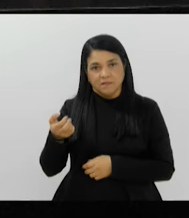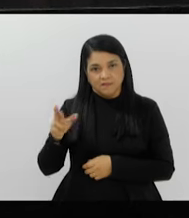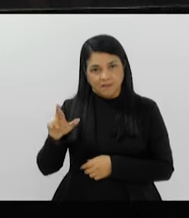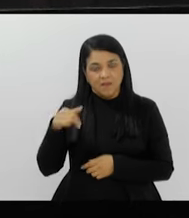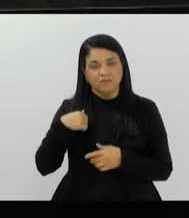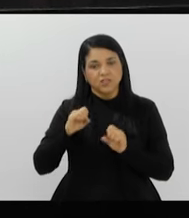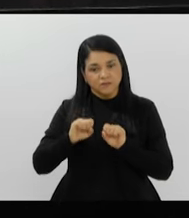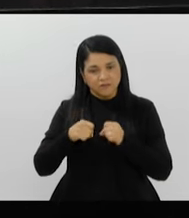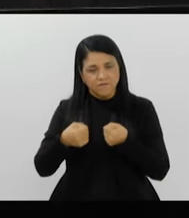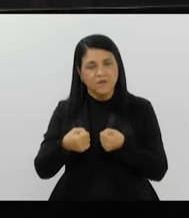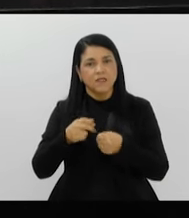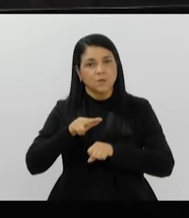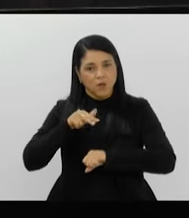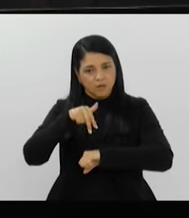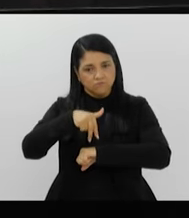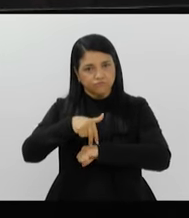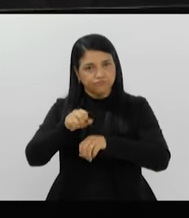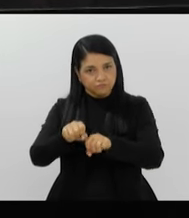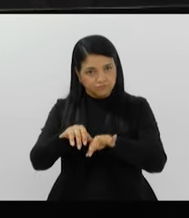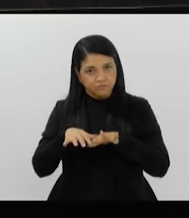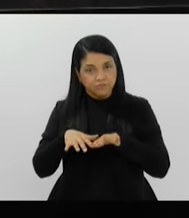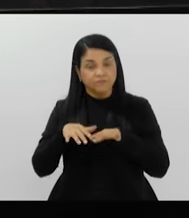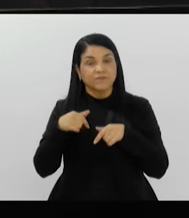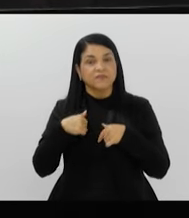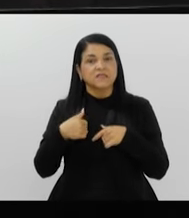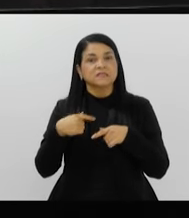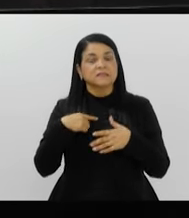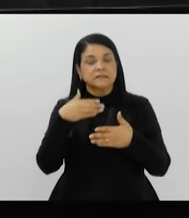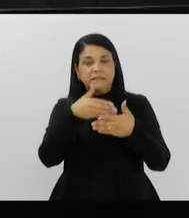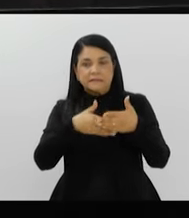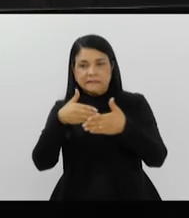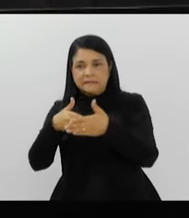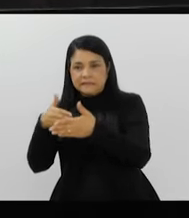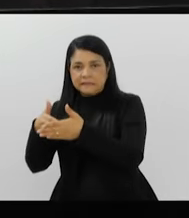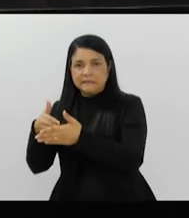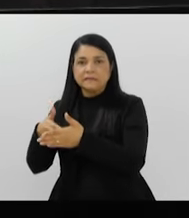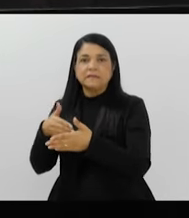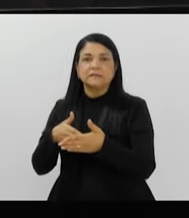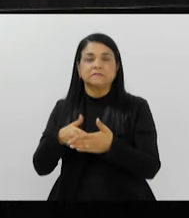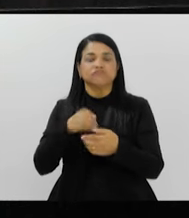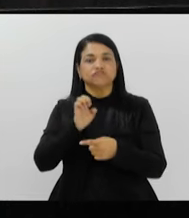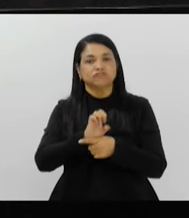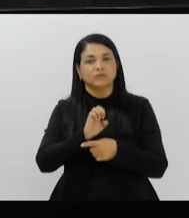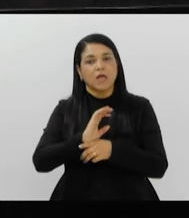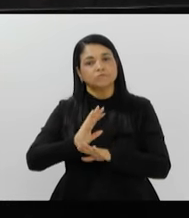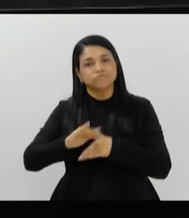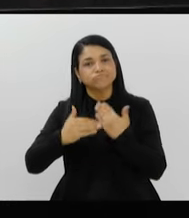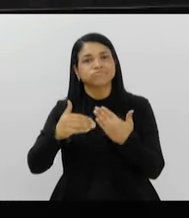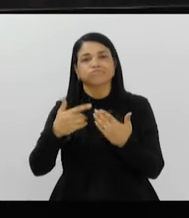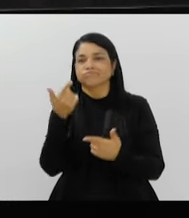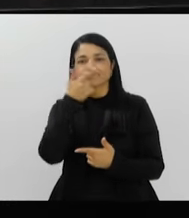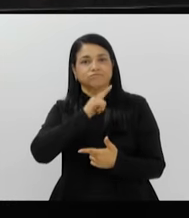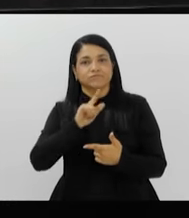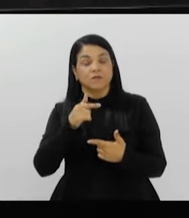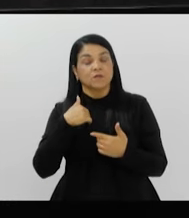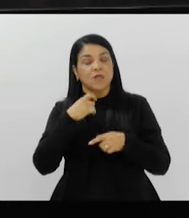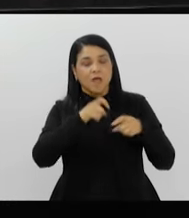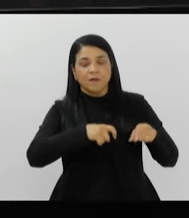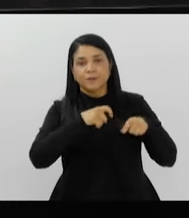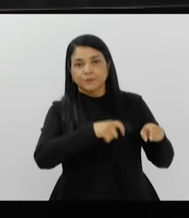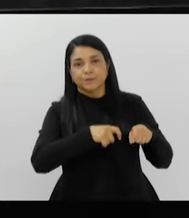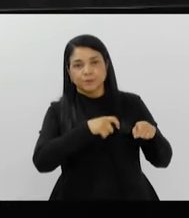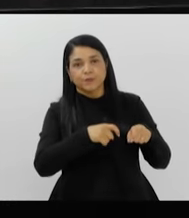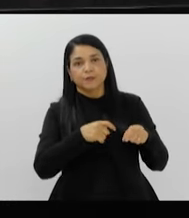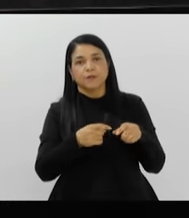vezes aqui neste plenário, cria restrições para que nosso Estado avance numa agricultura que